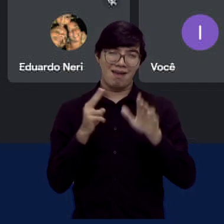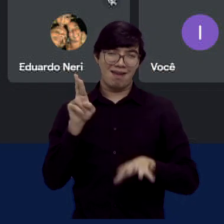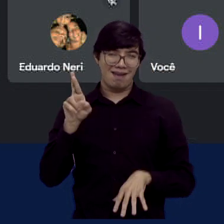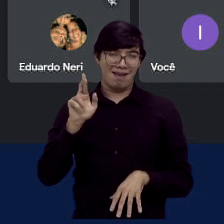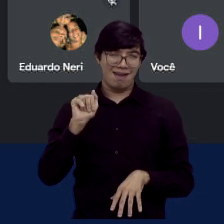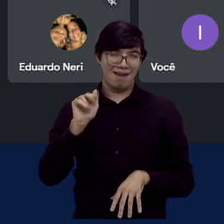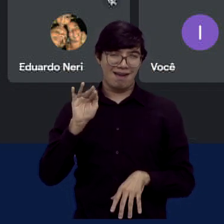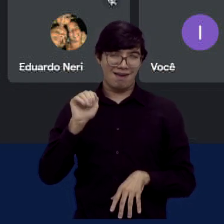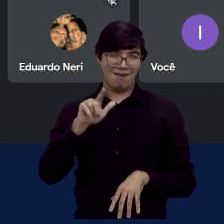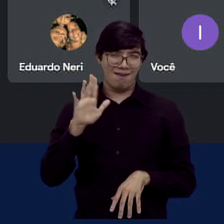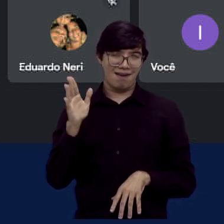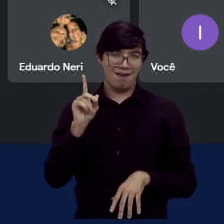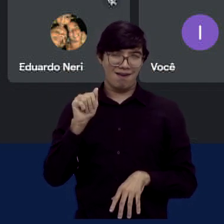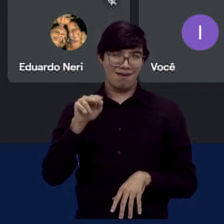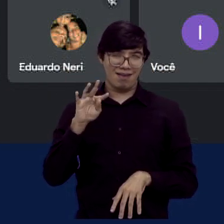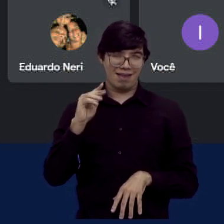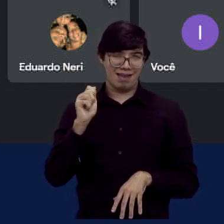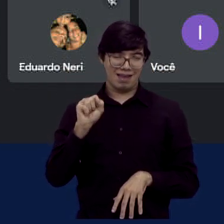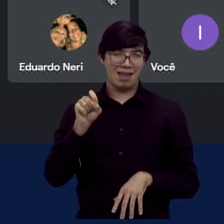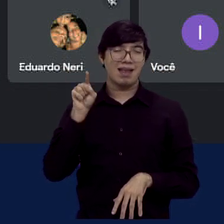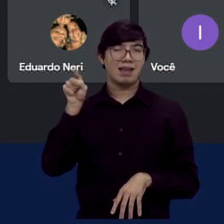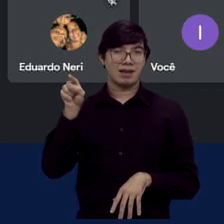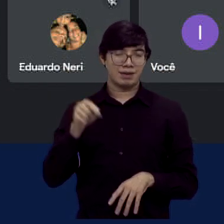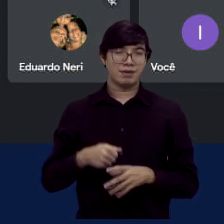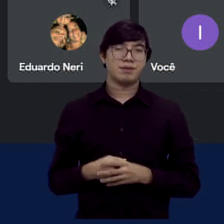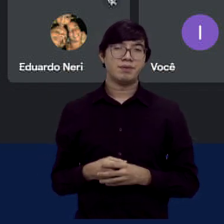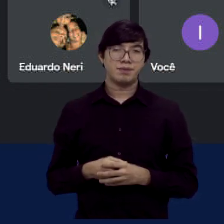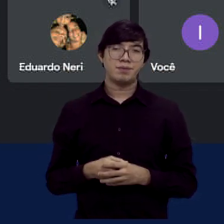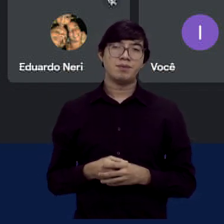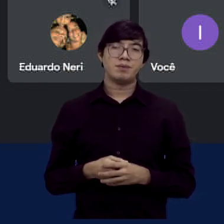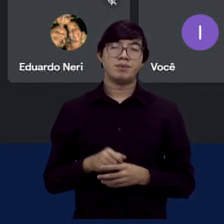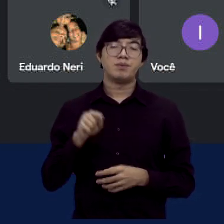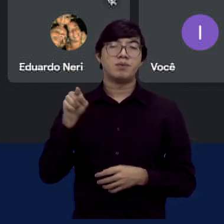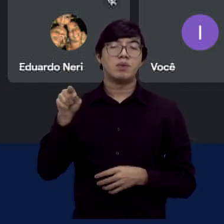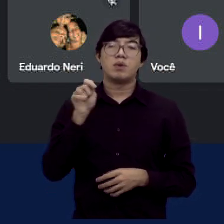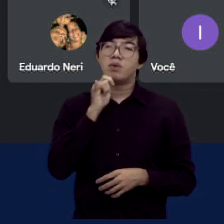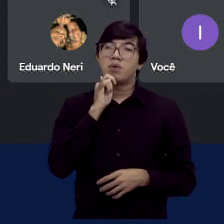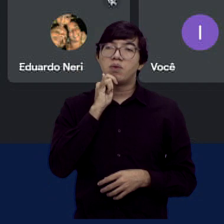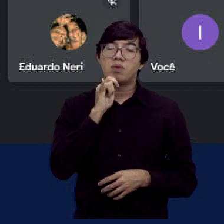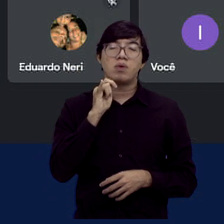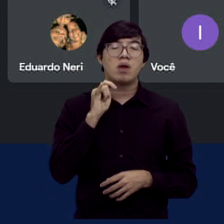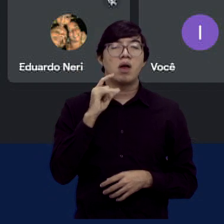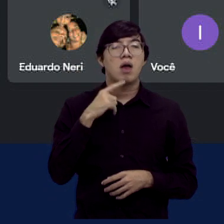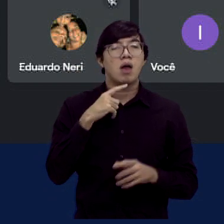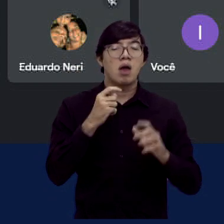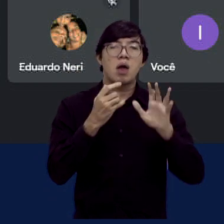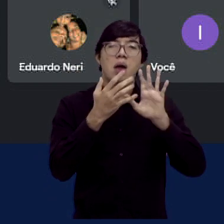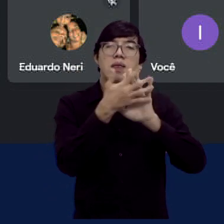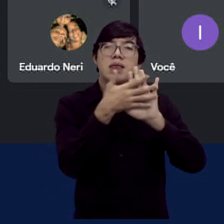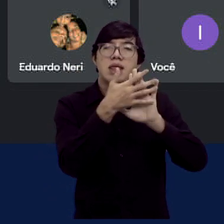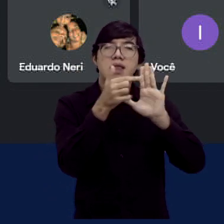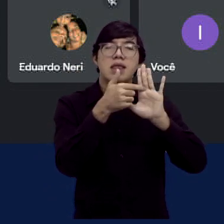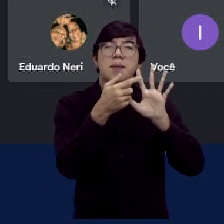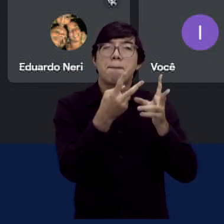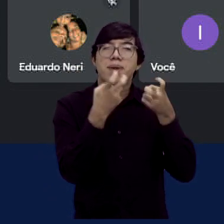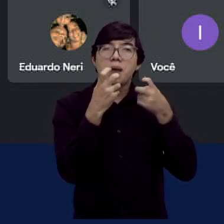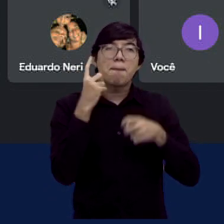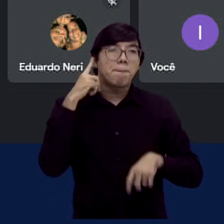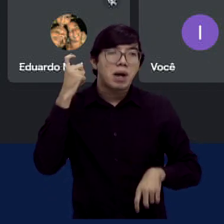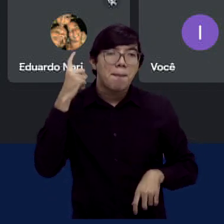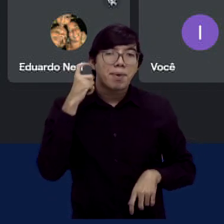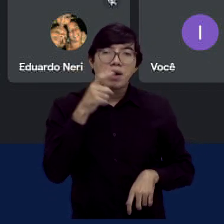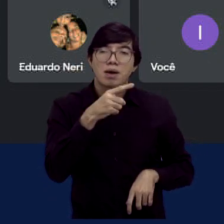fosse uma expressão falada. Ele era realmente o som de uma pancada, só que você lia de uma maneira diferente. Então,